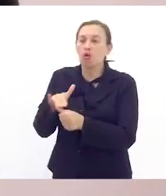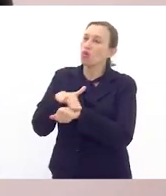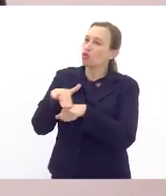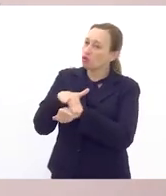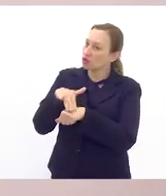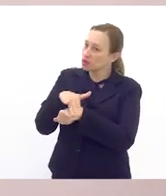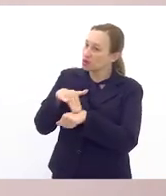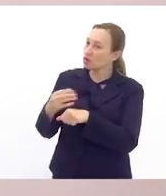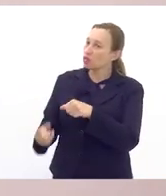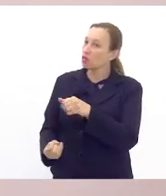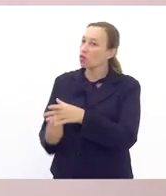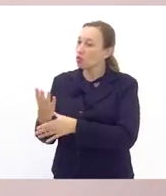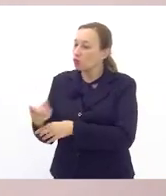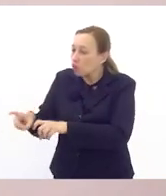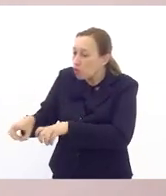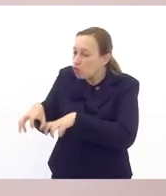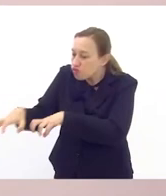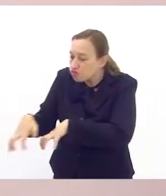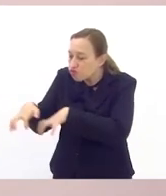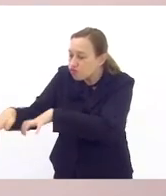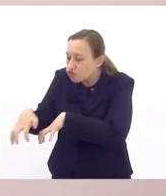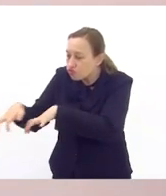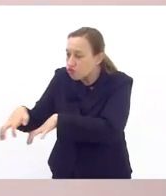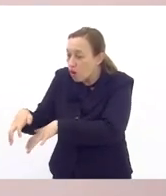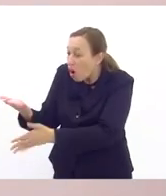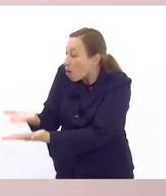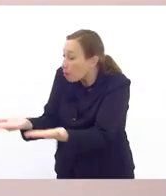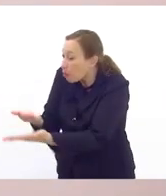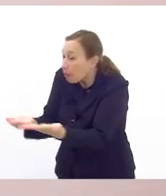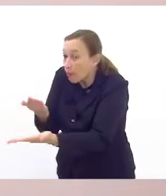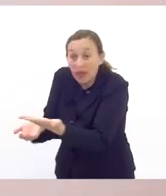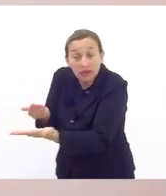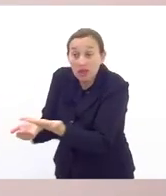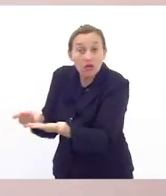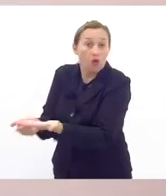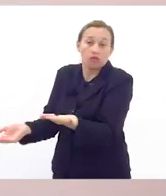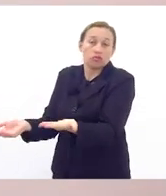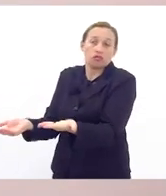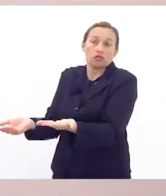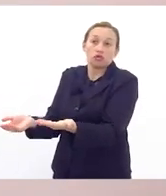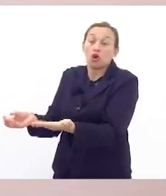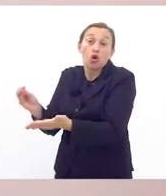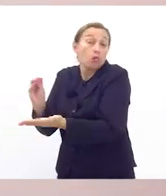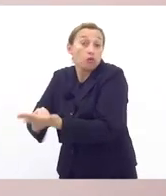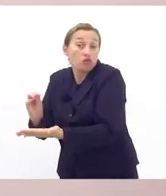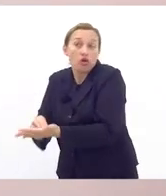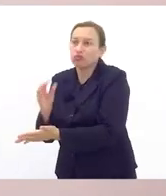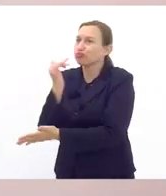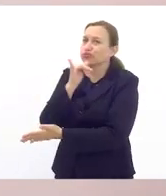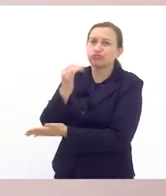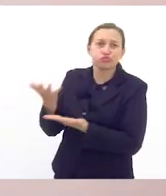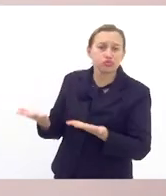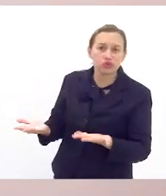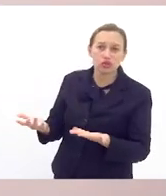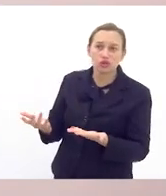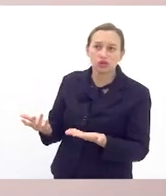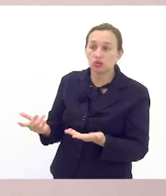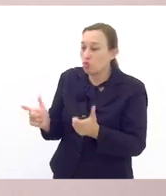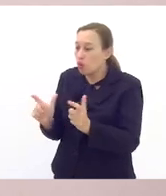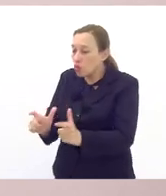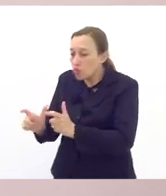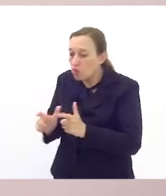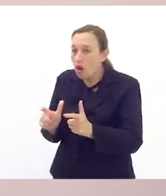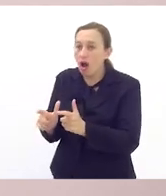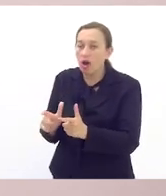com produtores rural tem essa problemática produtores perdendo o seu produto por falta de energia locais